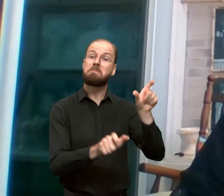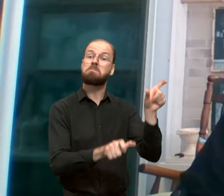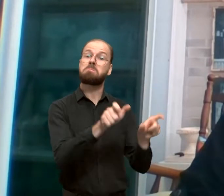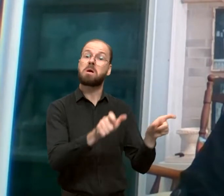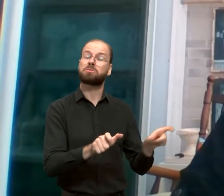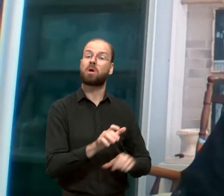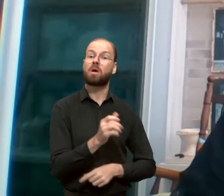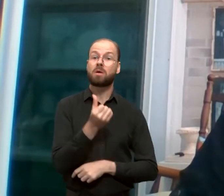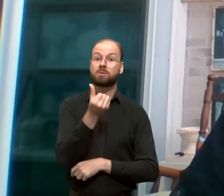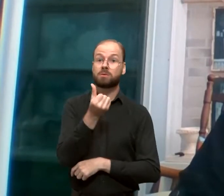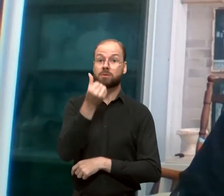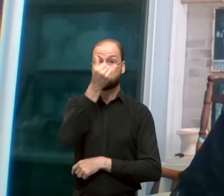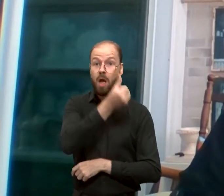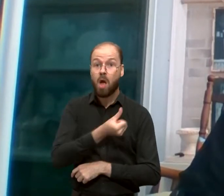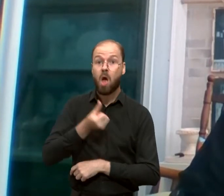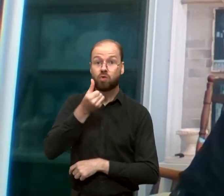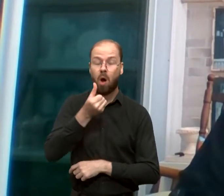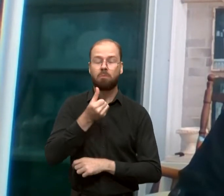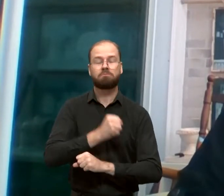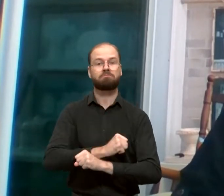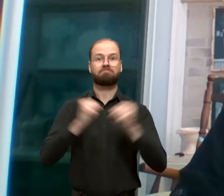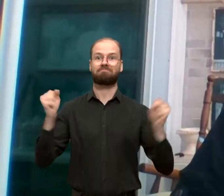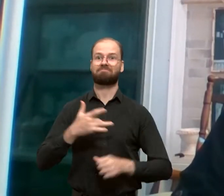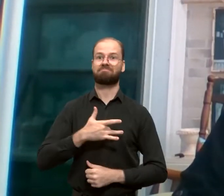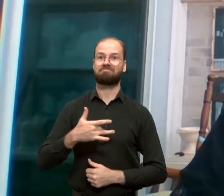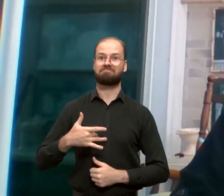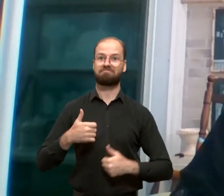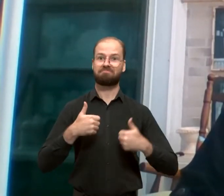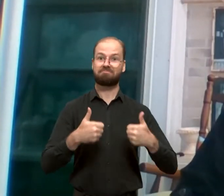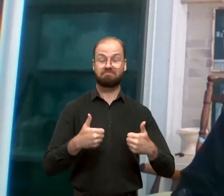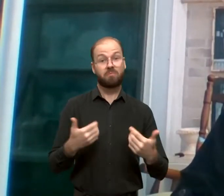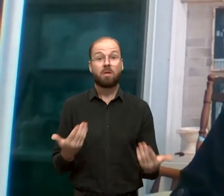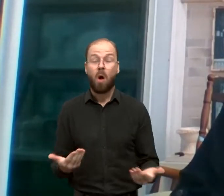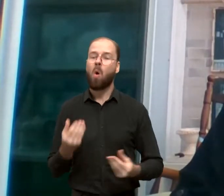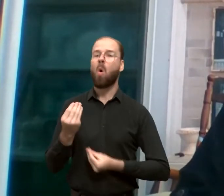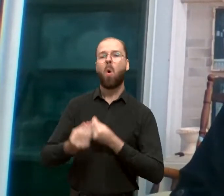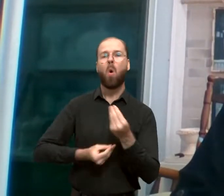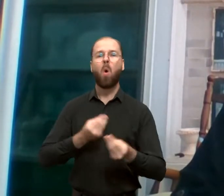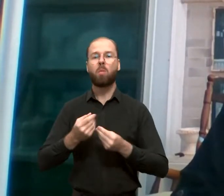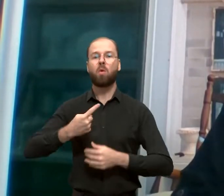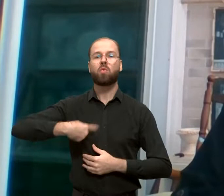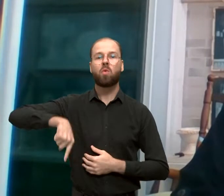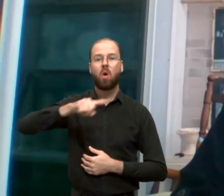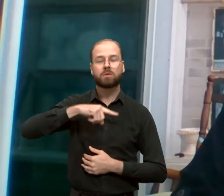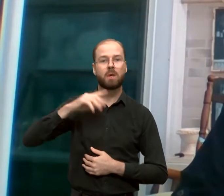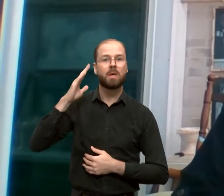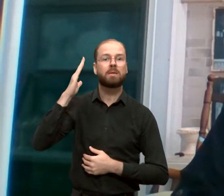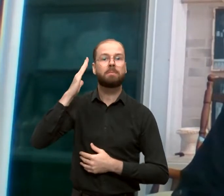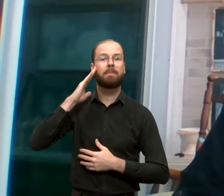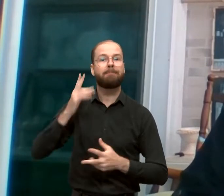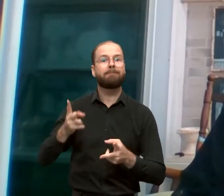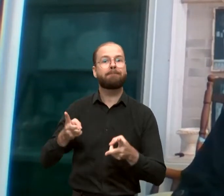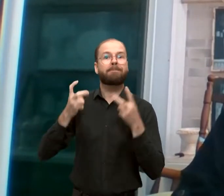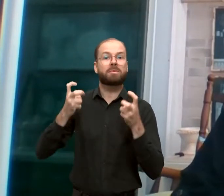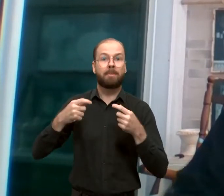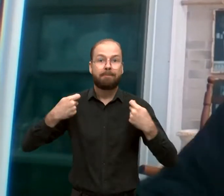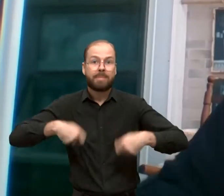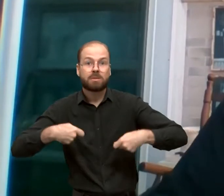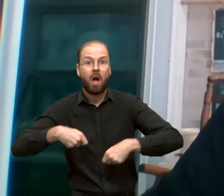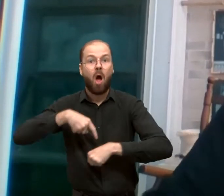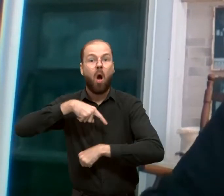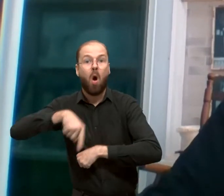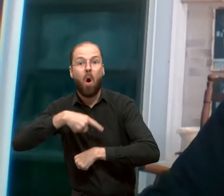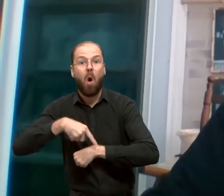6 horas eles acordam bem. Então, o termômetro para a gente dizer se a gente está precisando de mais horas ou não, é